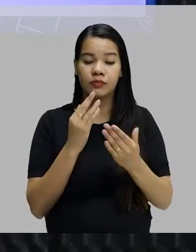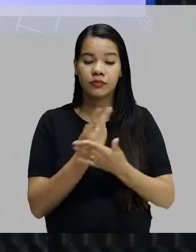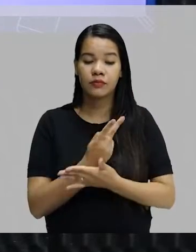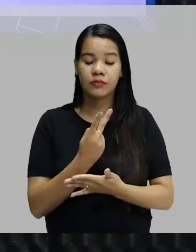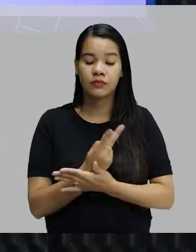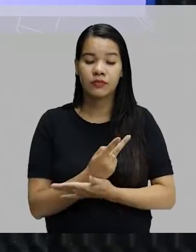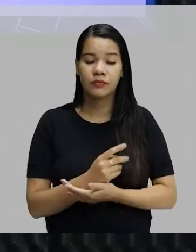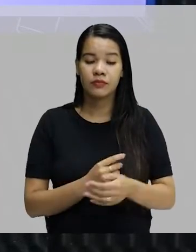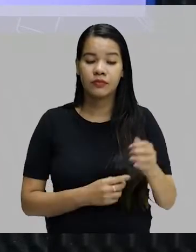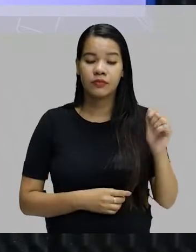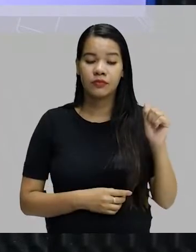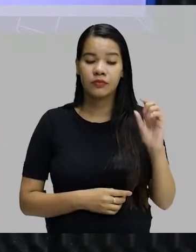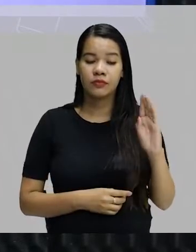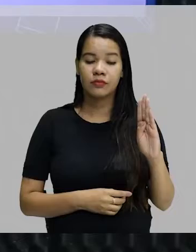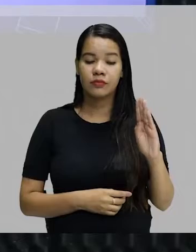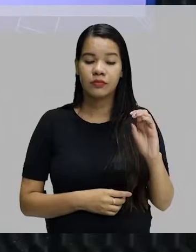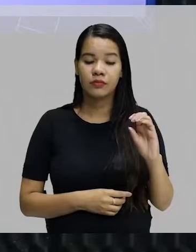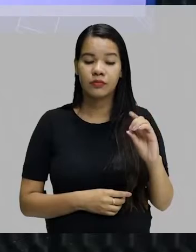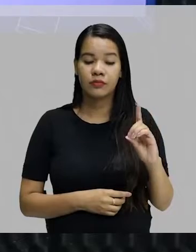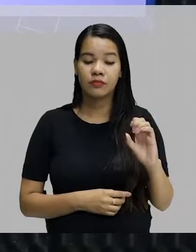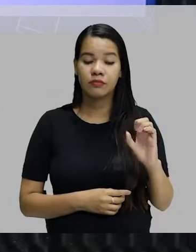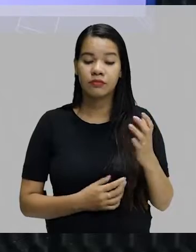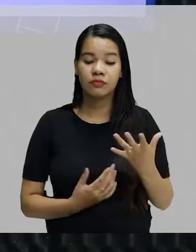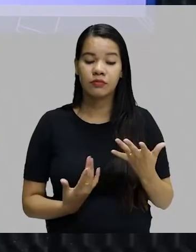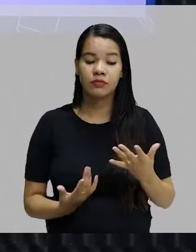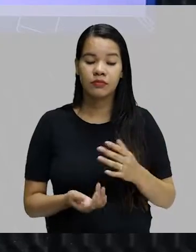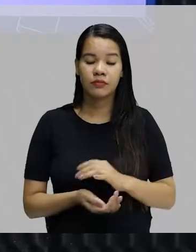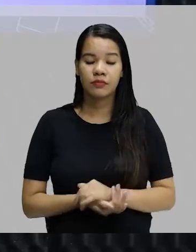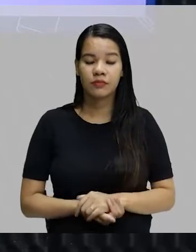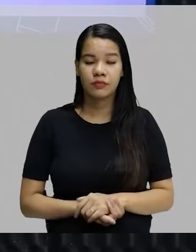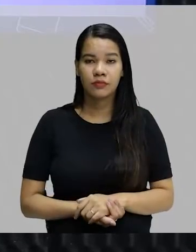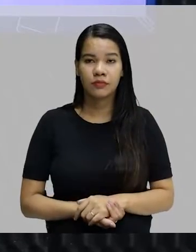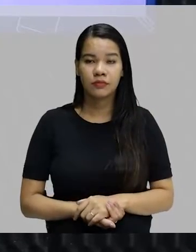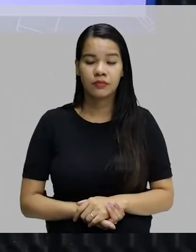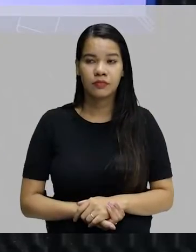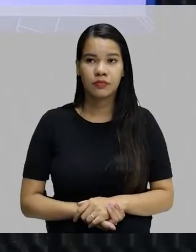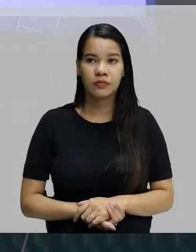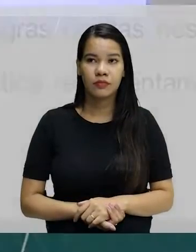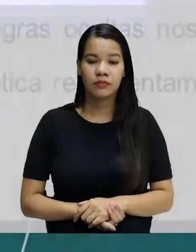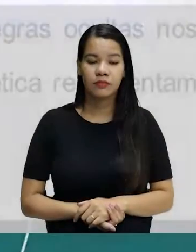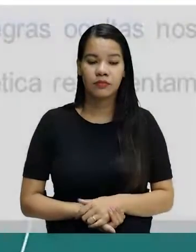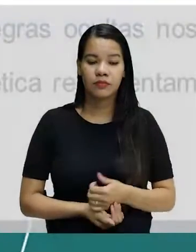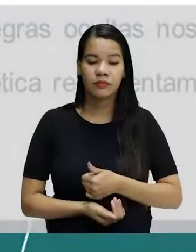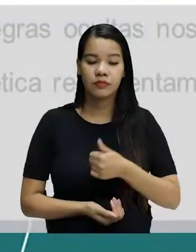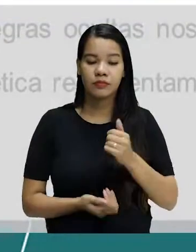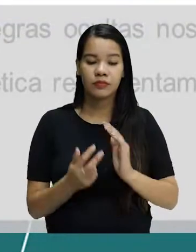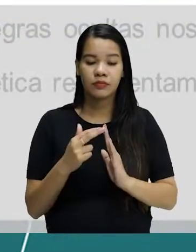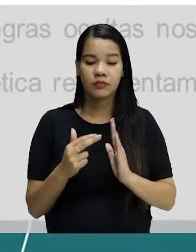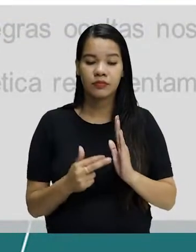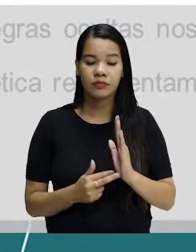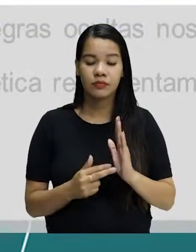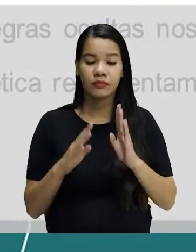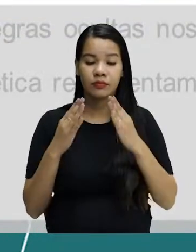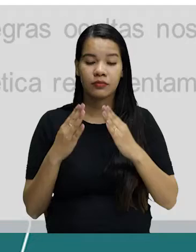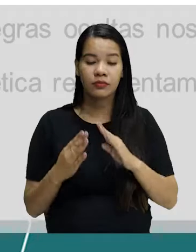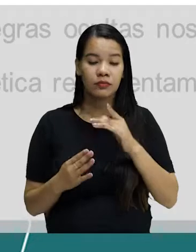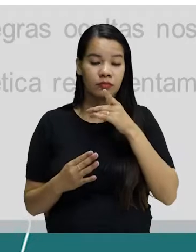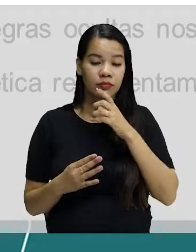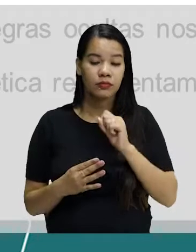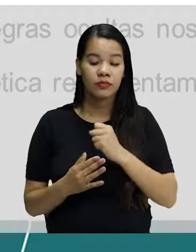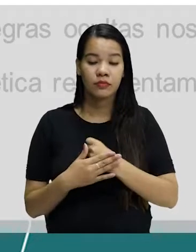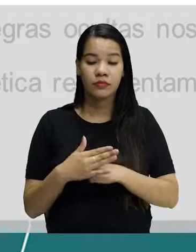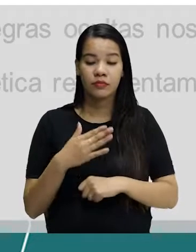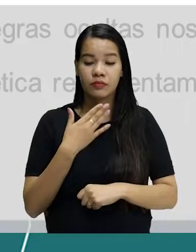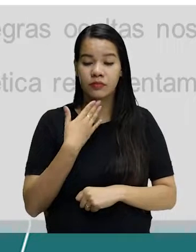está, né, certo, em acordo ou na mesma linha. A análise da linguagem é mais eficiente para